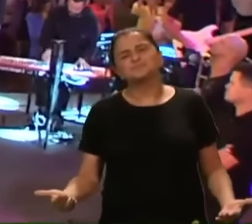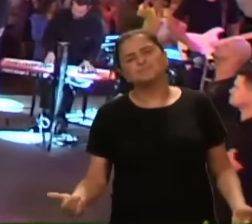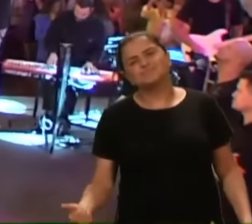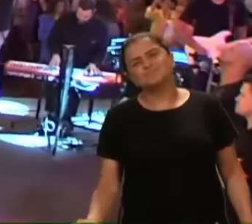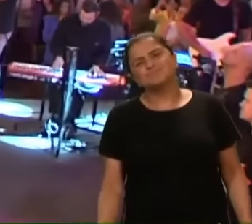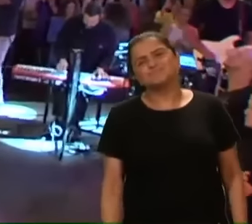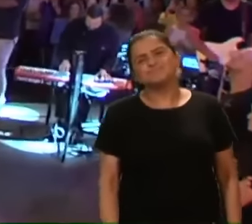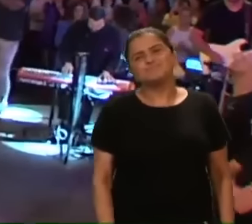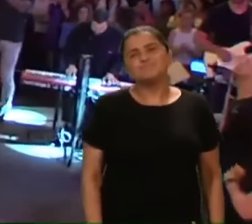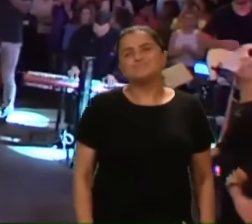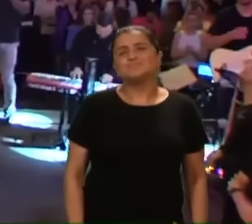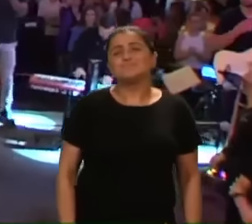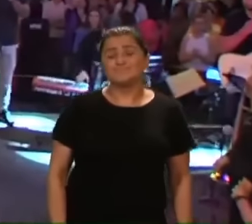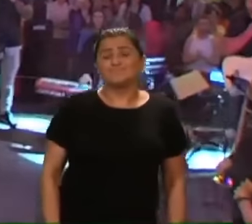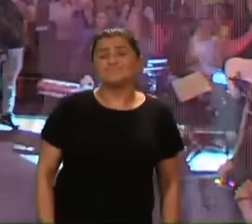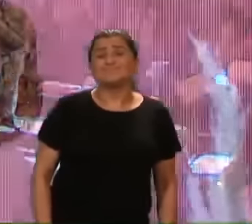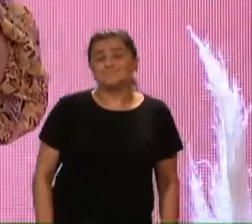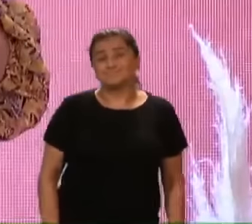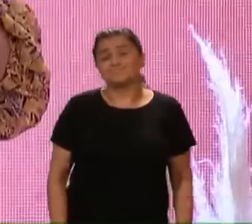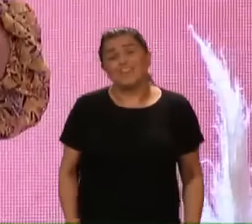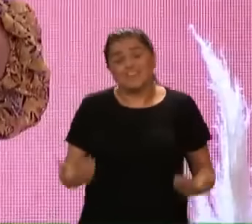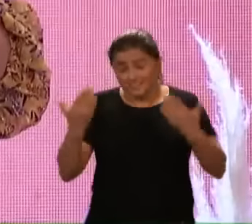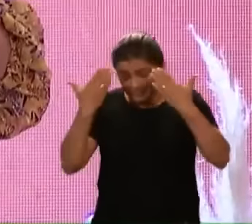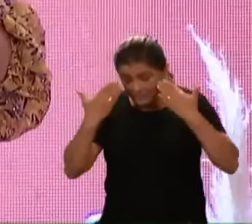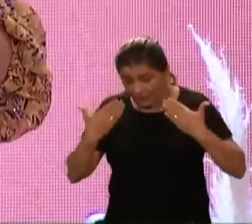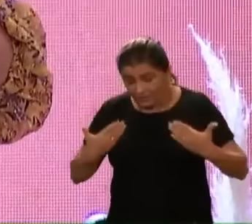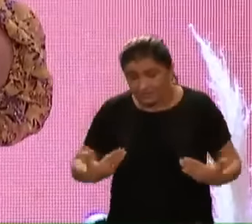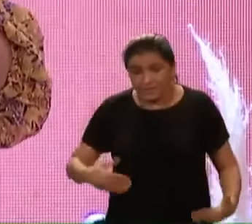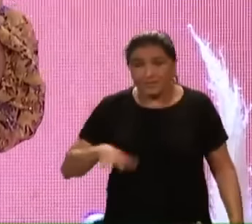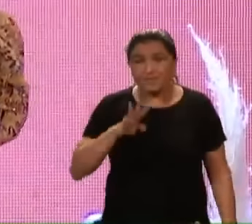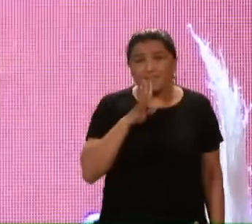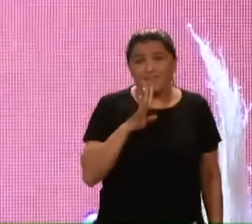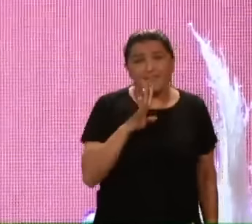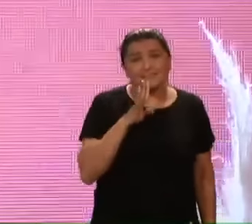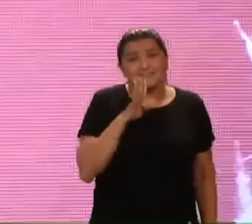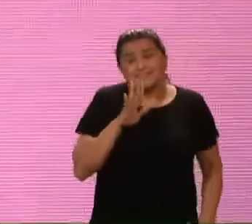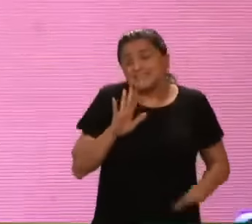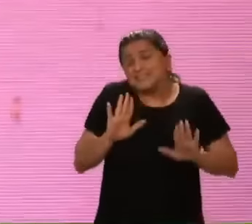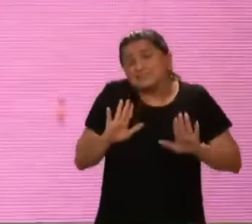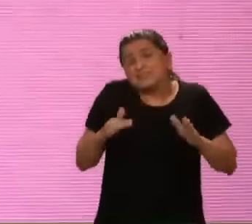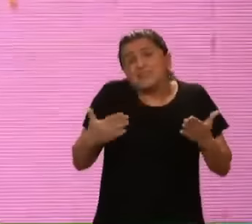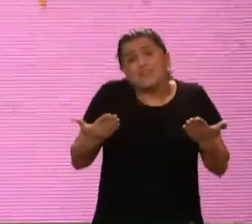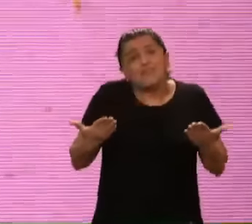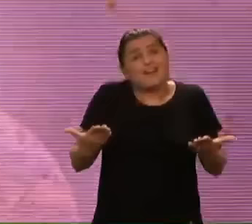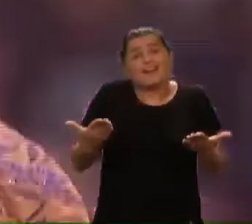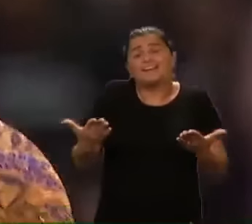sou, e mesmo assim, oh, aleluia, te